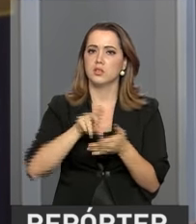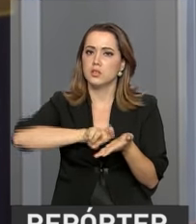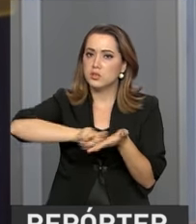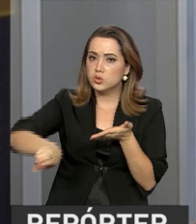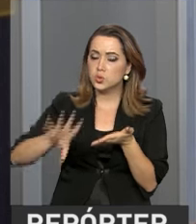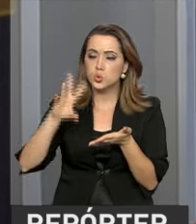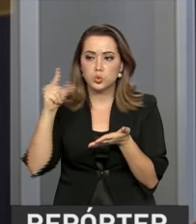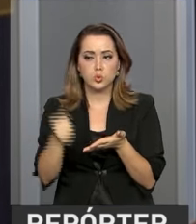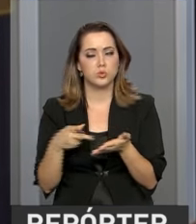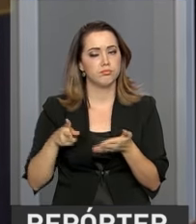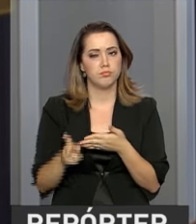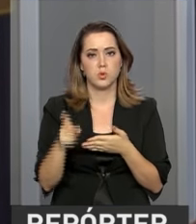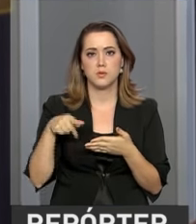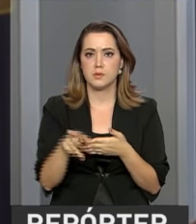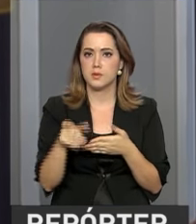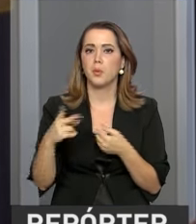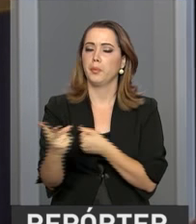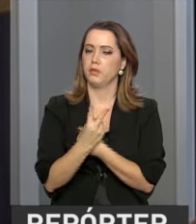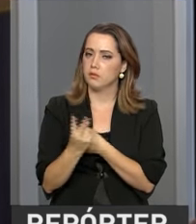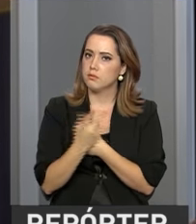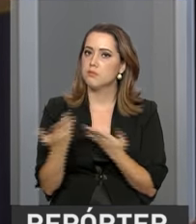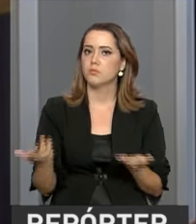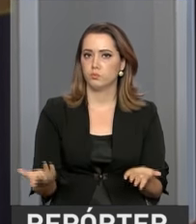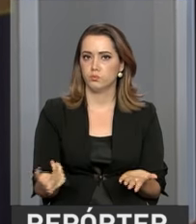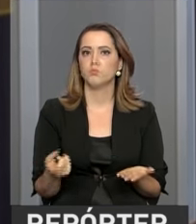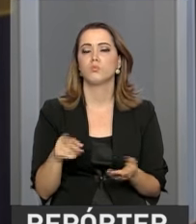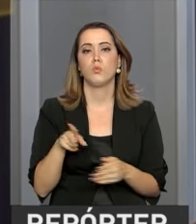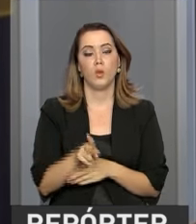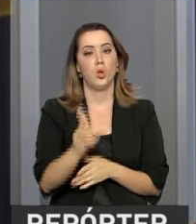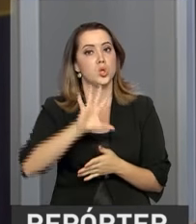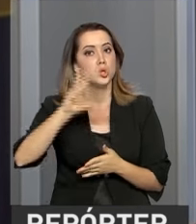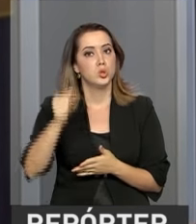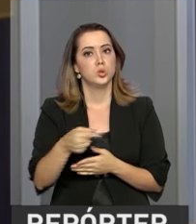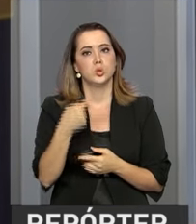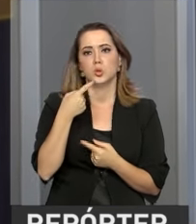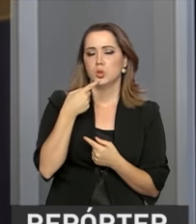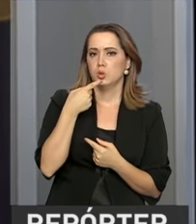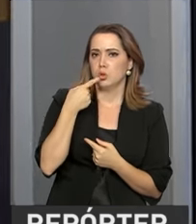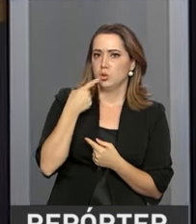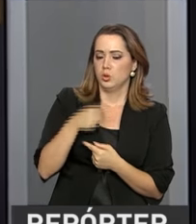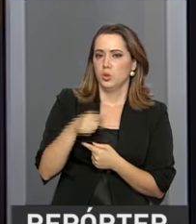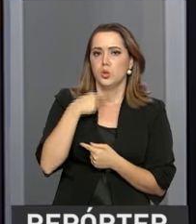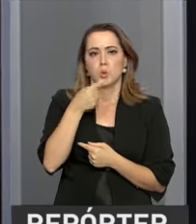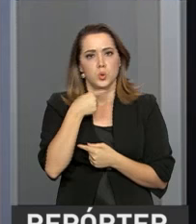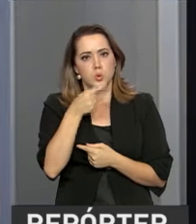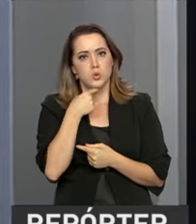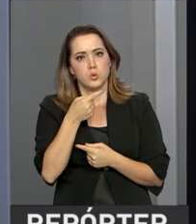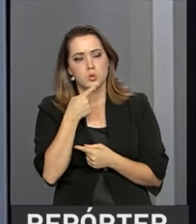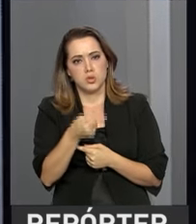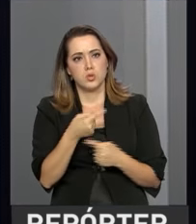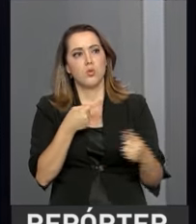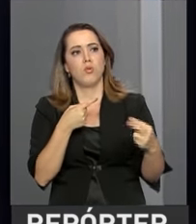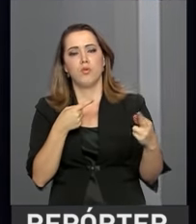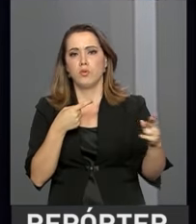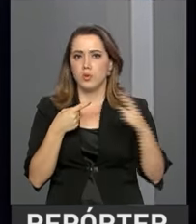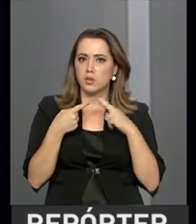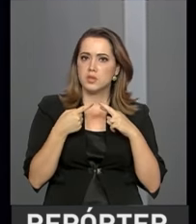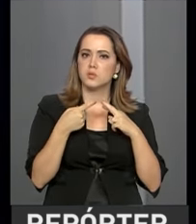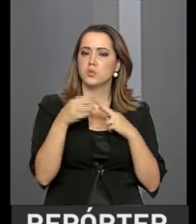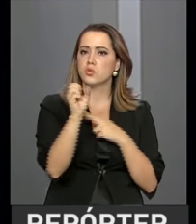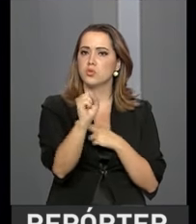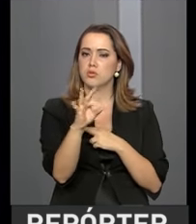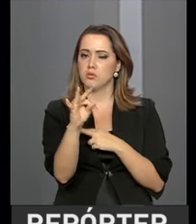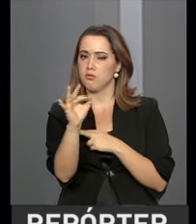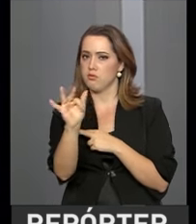os momentos, ampla defesa. Todas as contestações foram respondidas tempestivamente pelo Supremo Tribunal